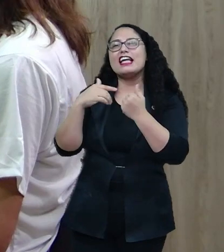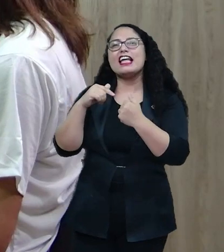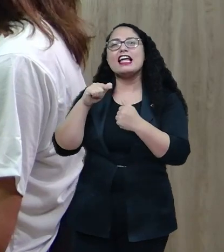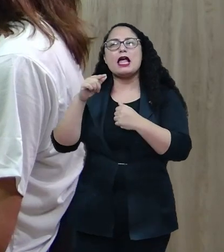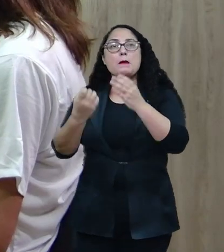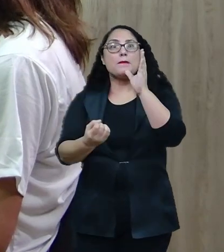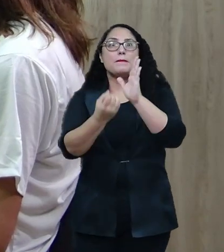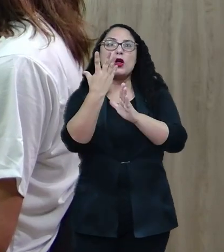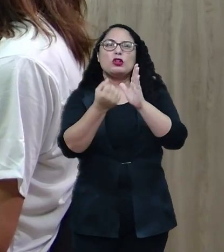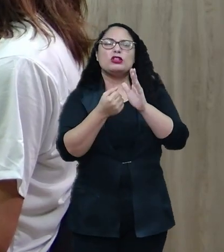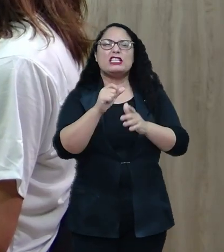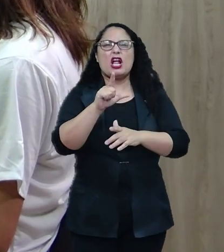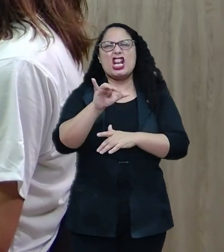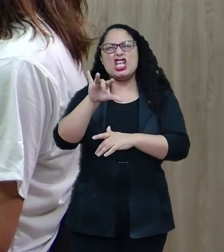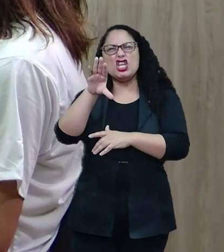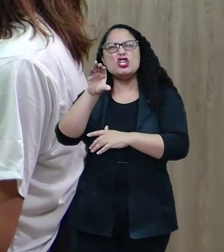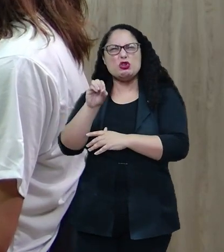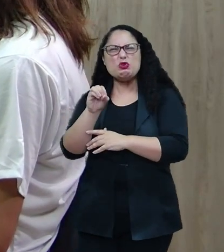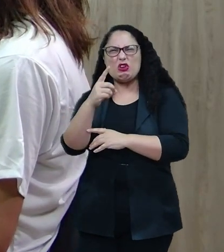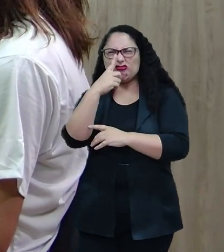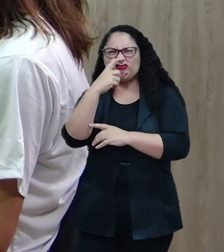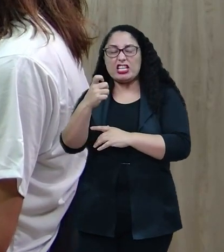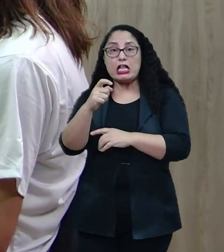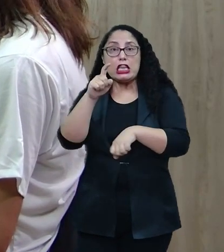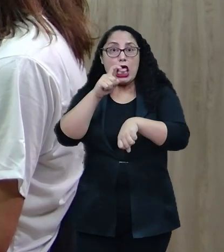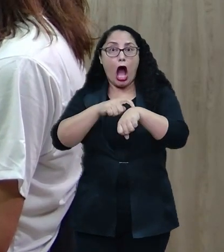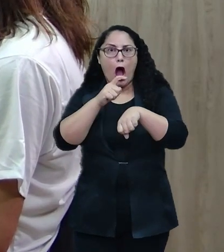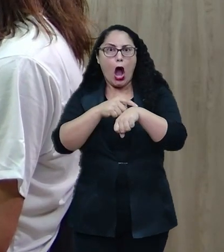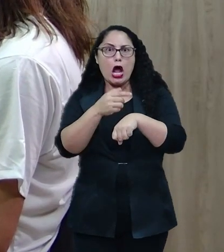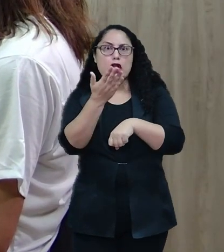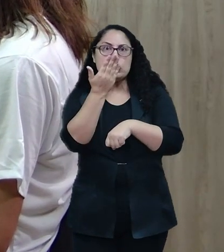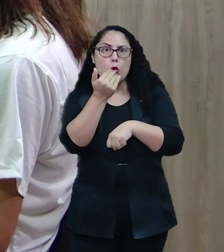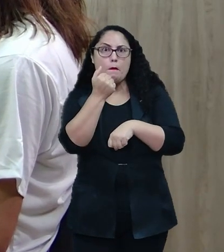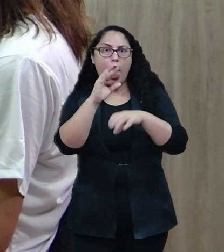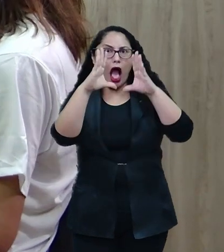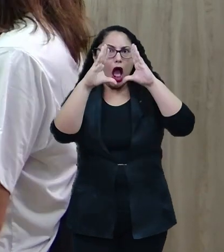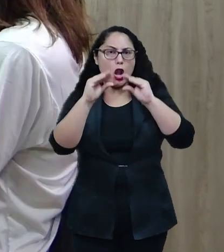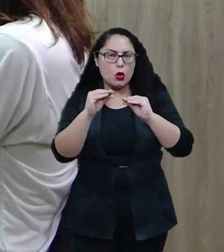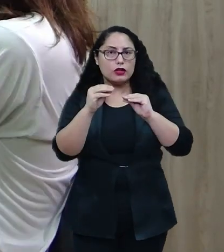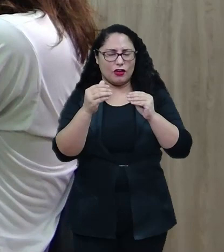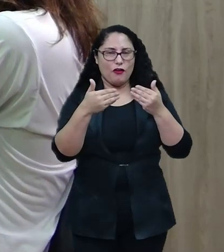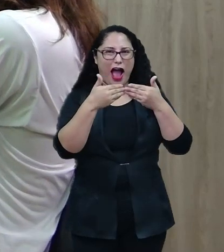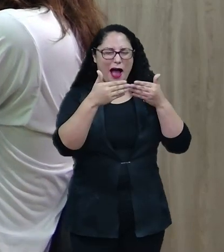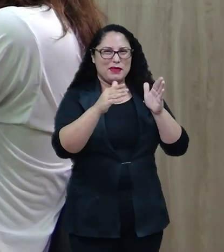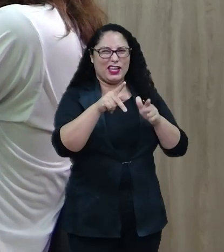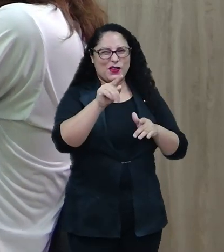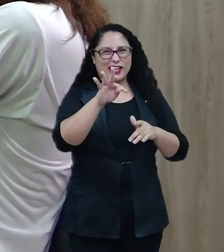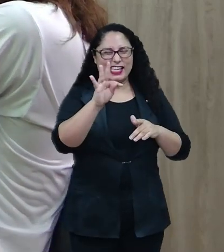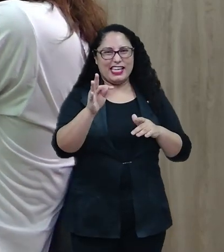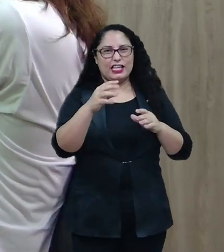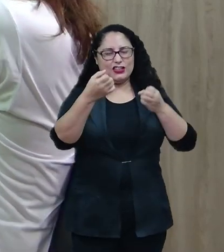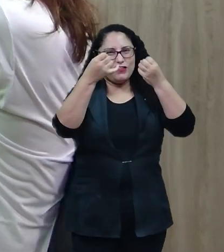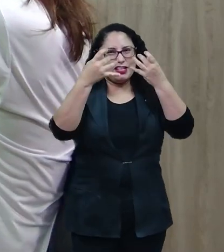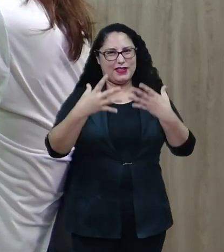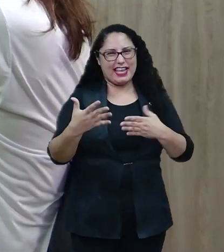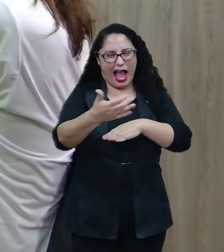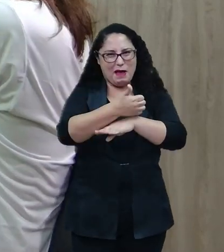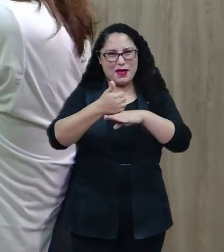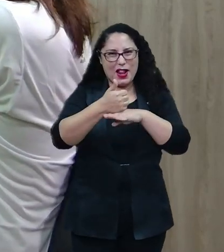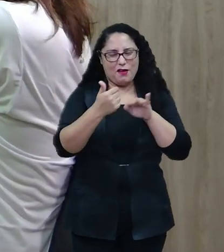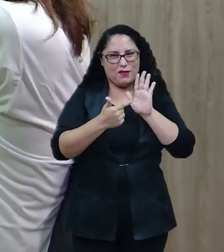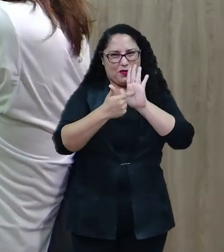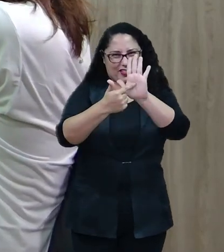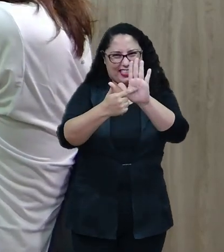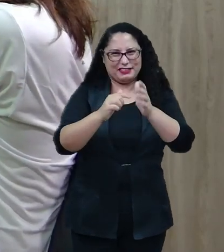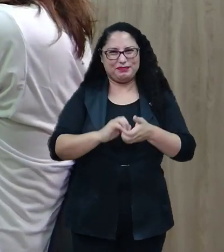eles produziam muito lixo na hora do jantar, porque era assim. Deixa eu abrir o kit aqui enquanto eu vou explicando.